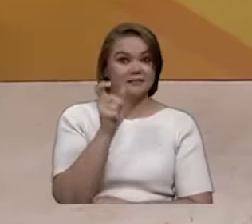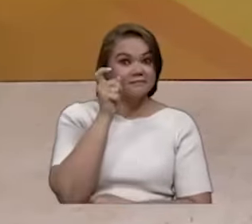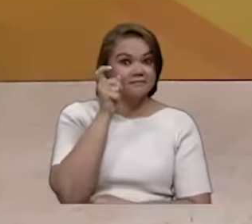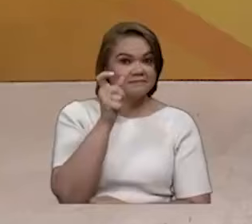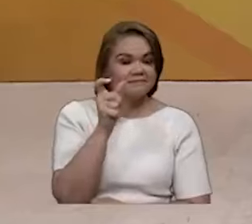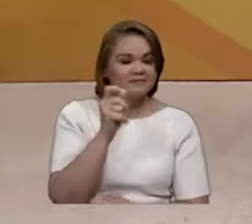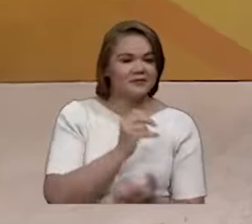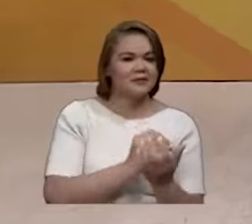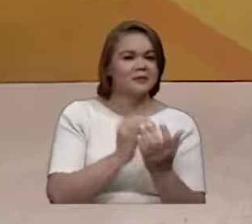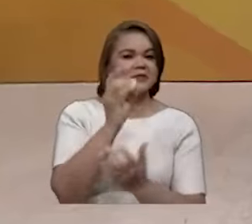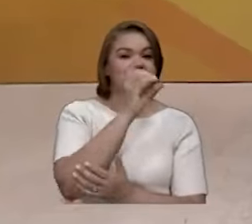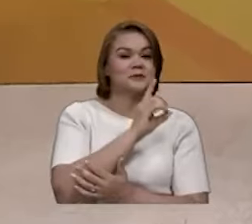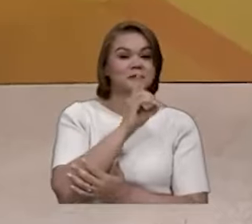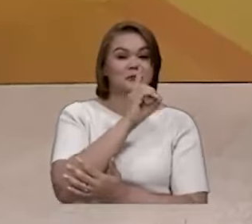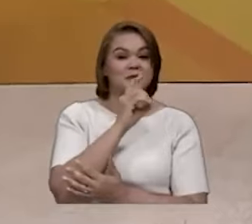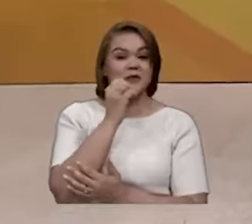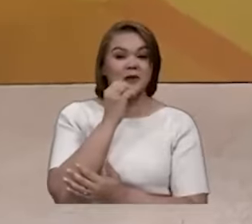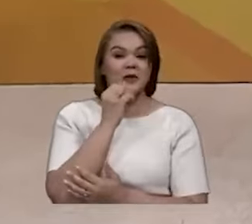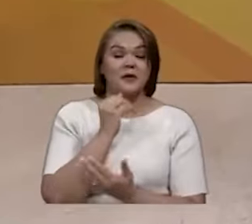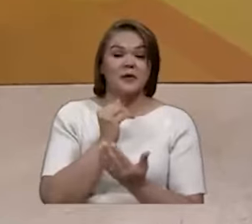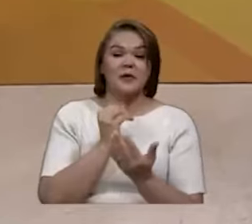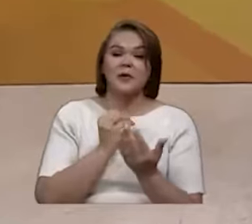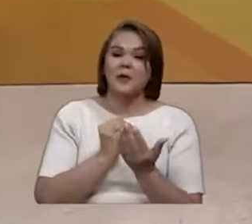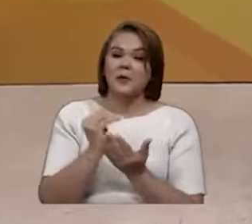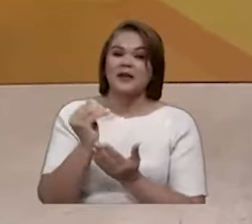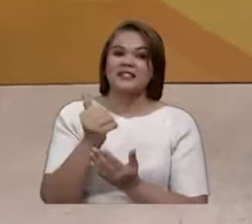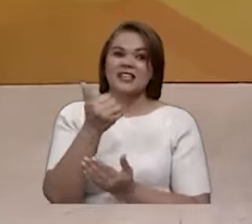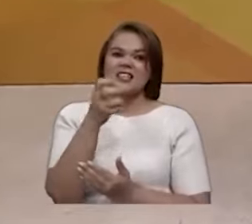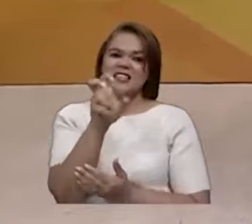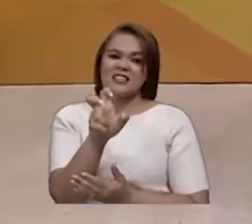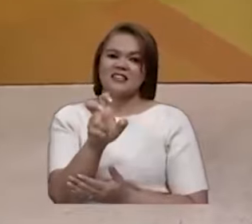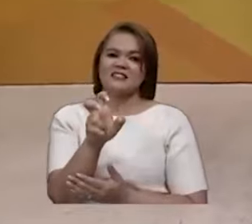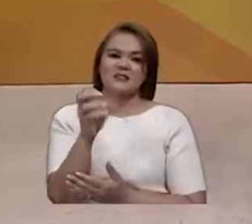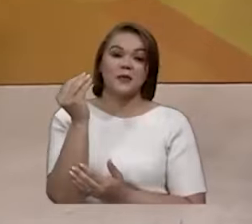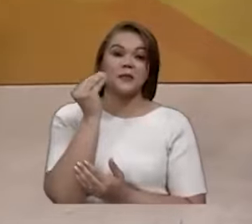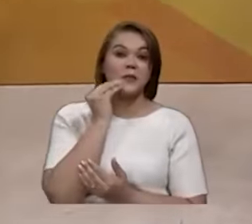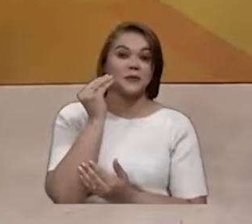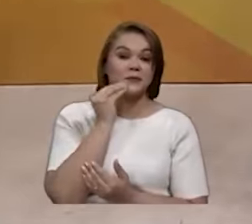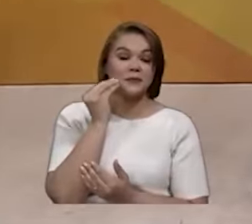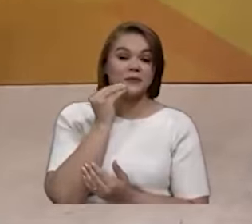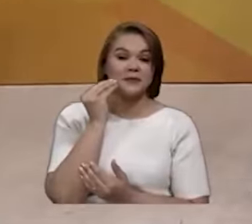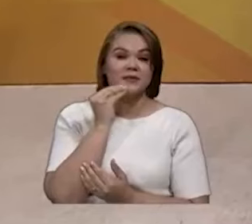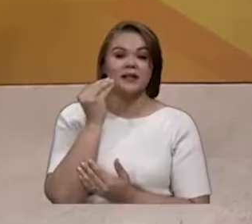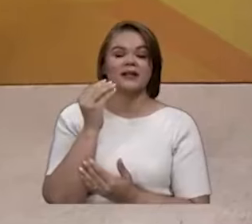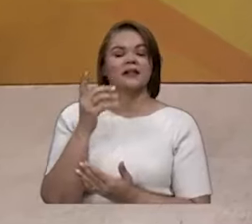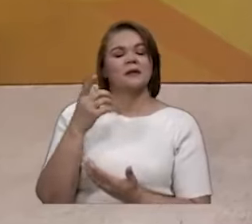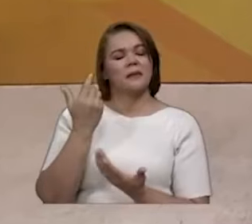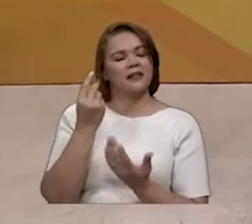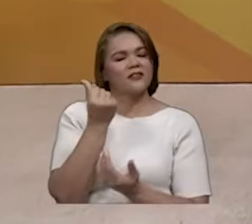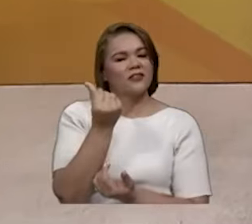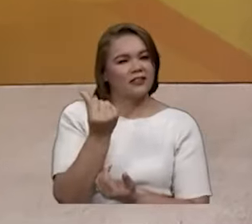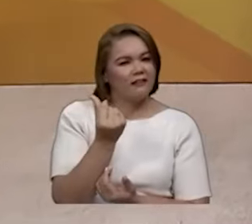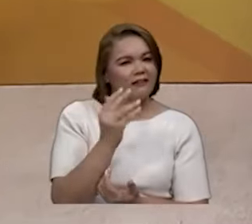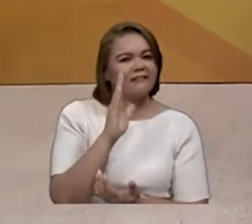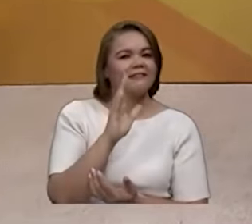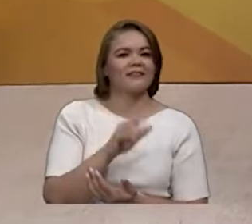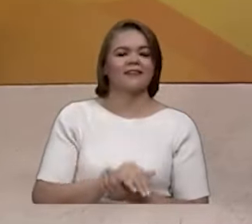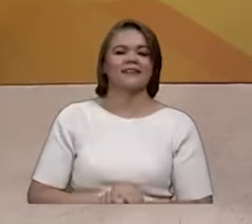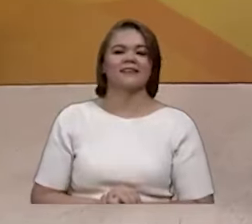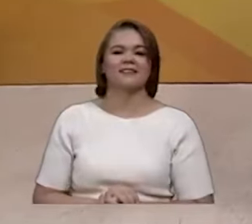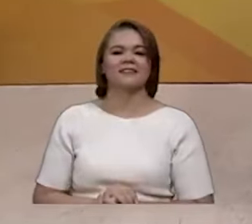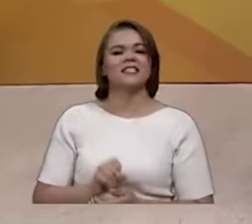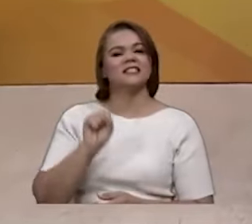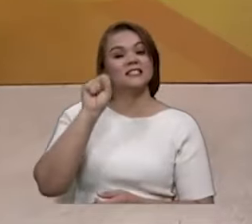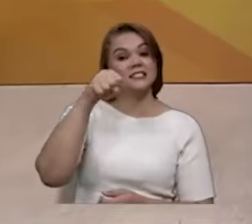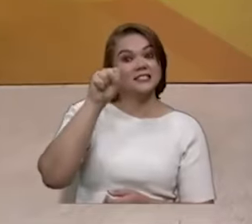o domingão e já começa com 15 chances de começar o mês de dezembro com aquela graninha no bolso, né? Isso mesmo, Júnior.